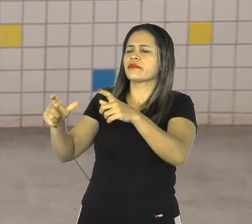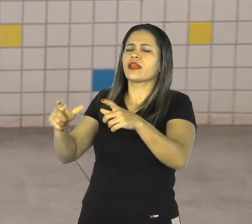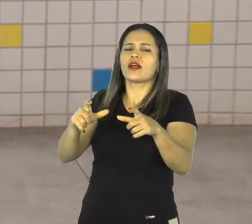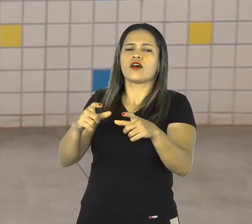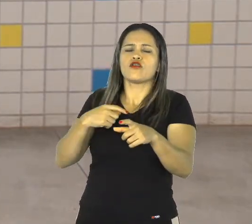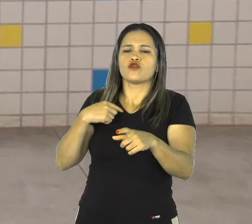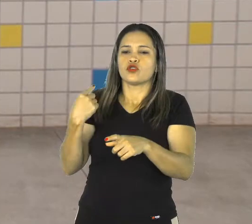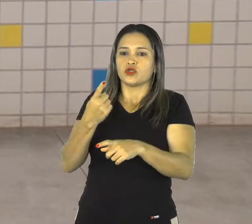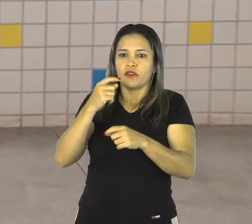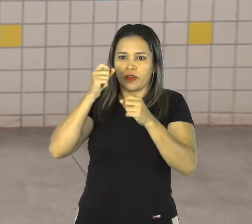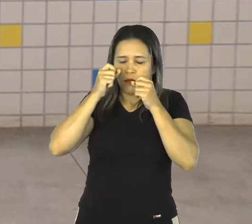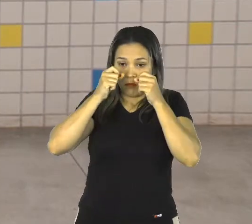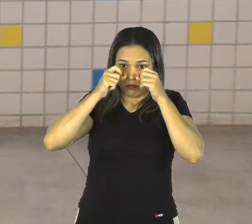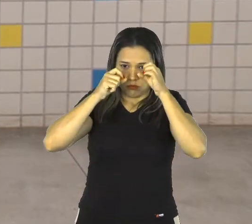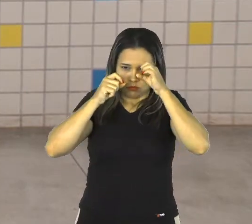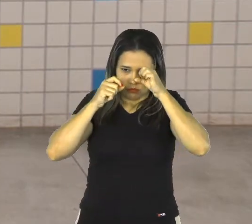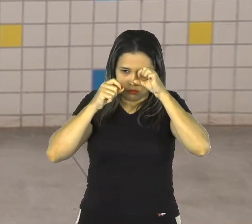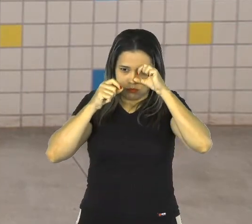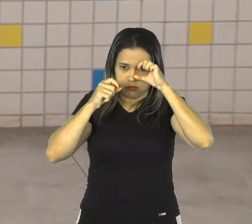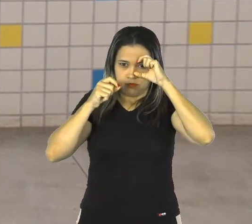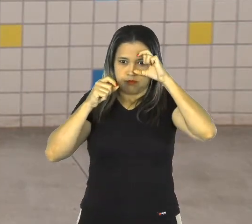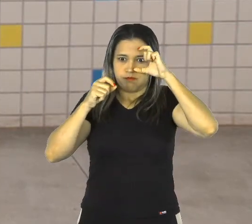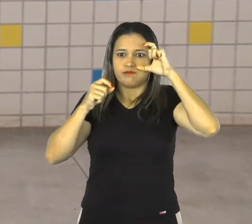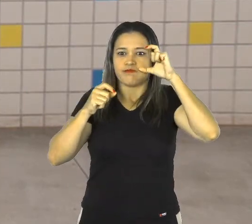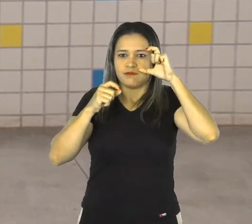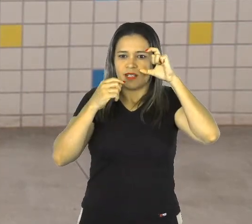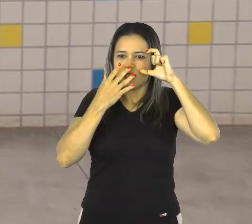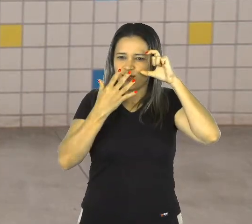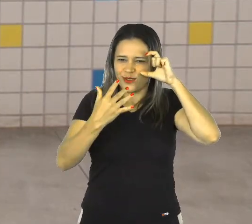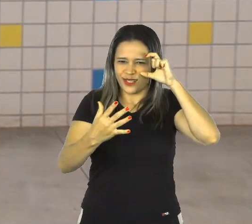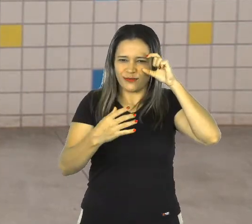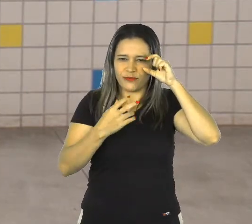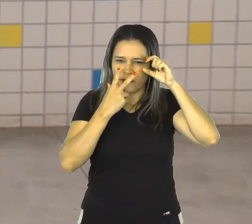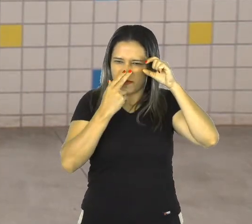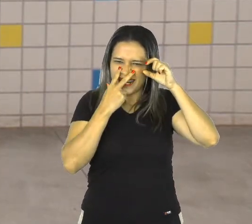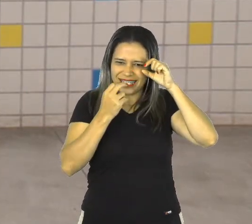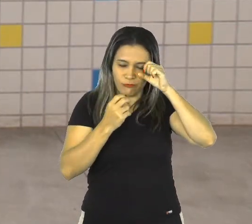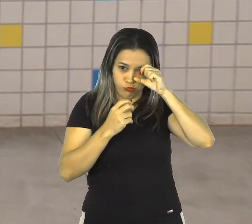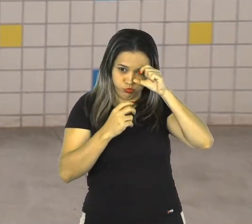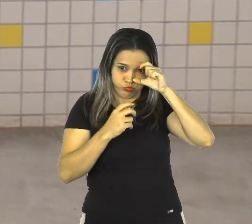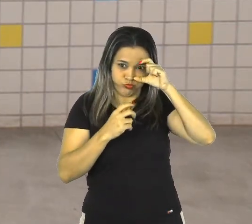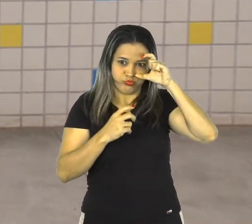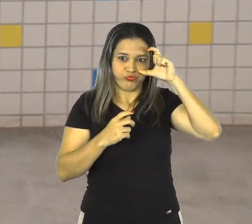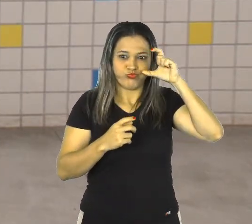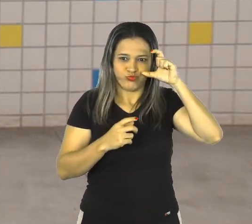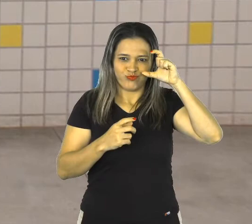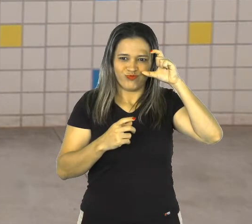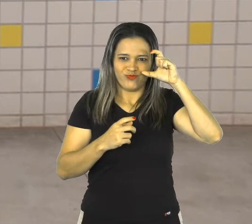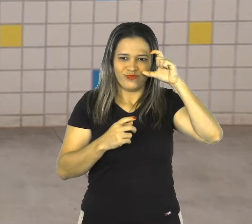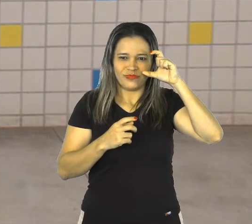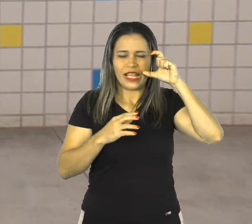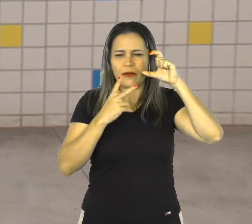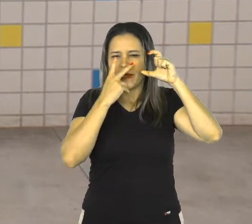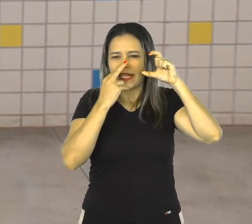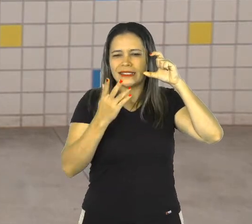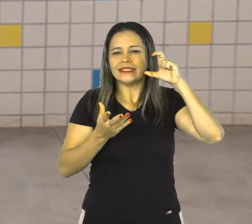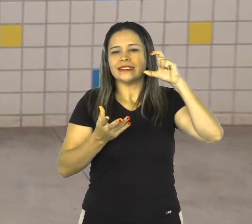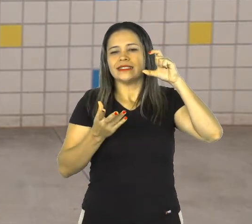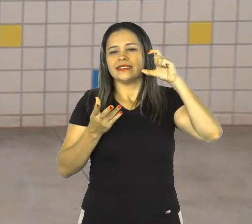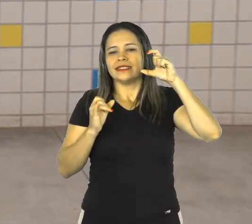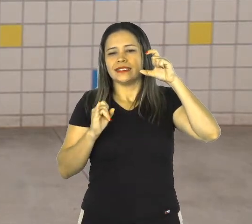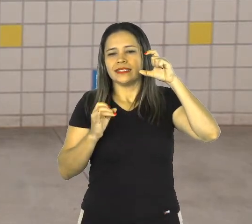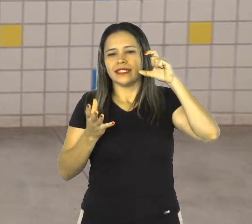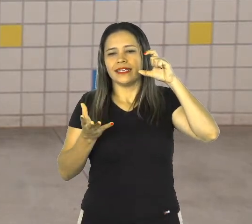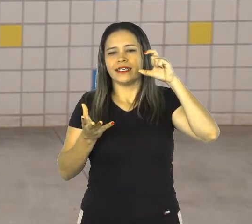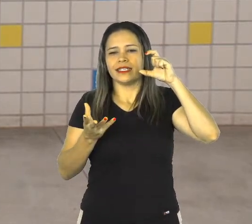ele fica maior, essa partezinha colorida, ela parece que ela abre, ela funciona como se fosse a